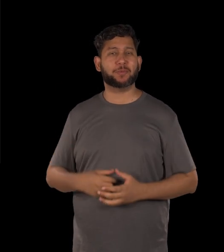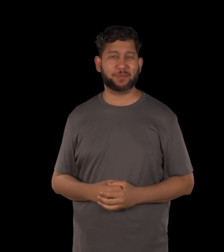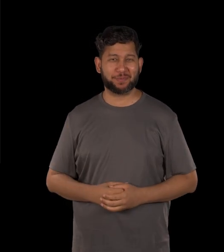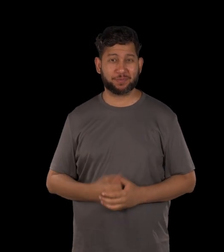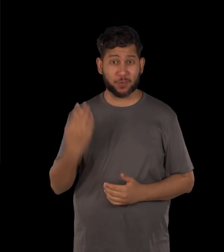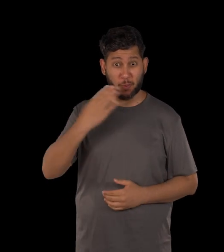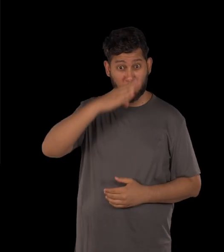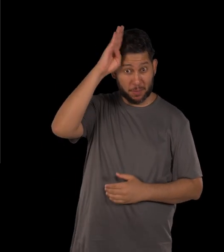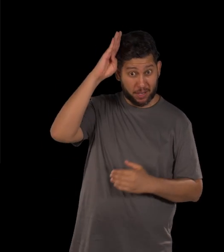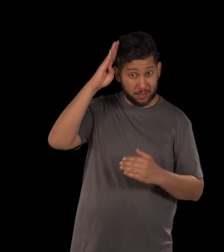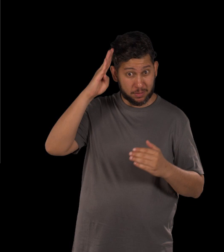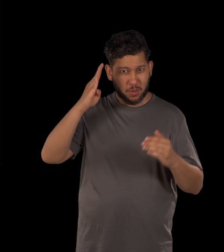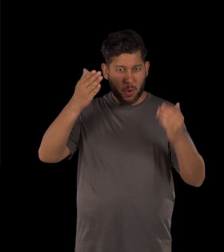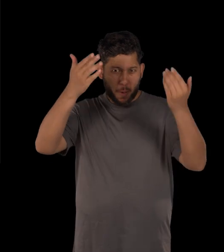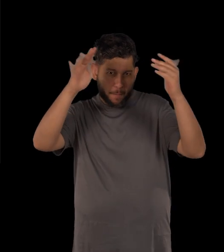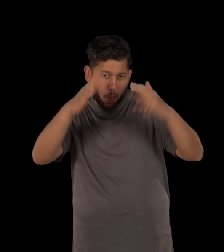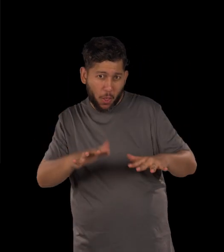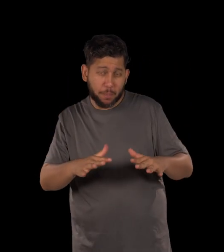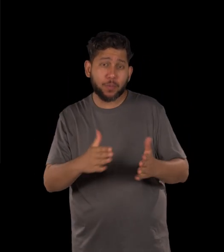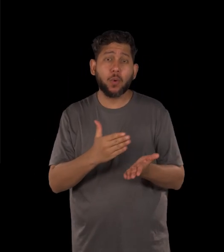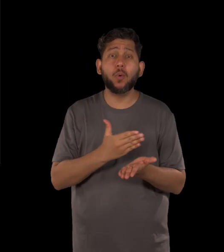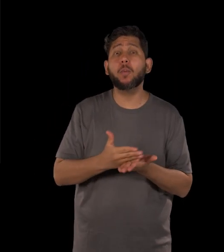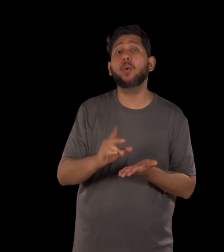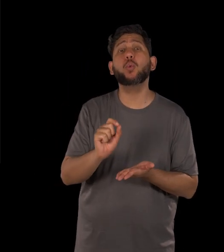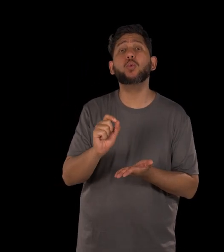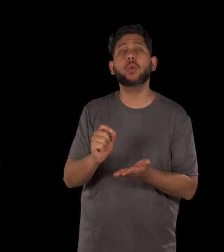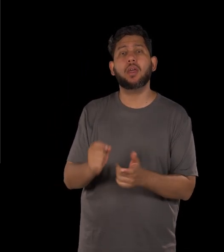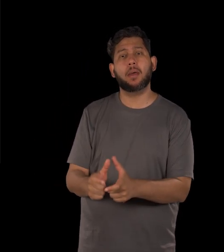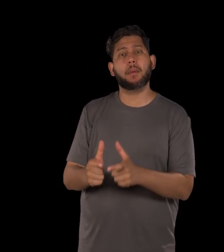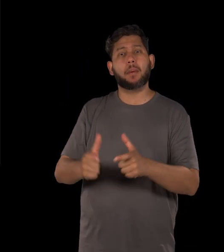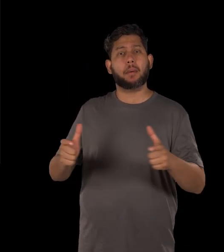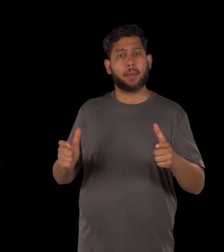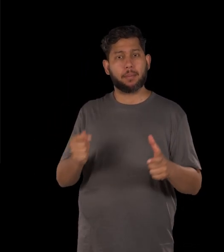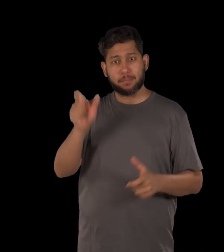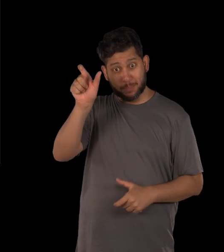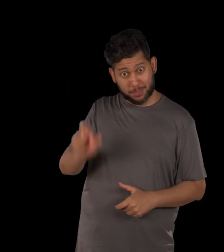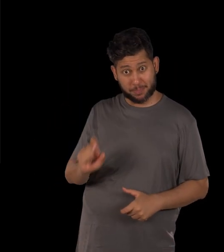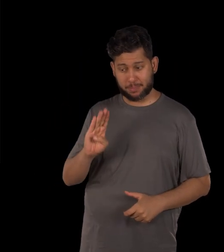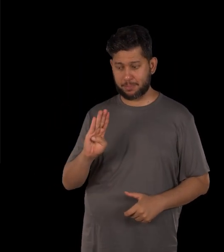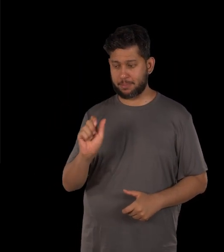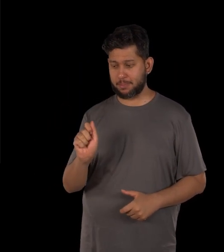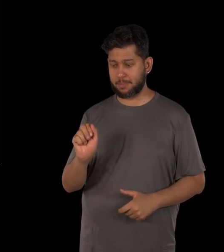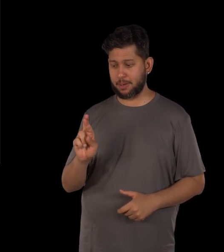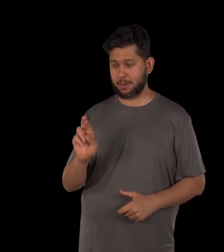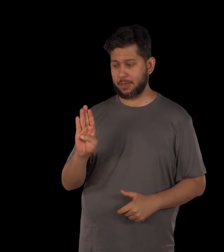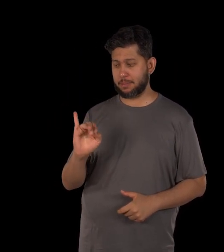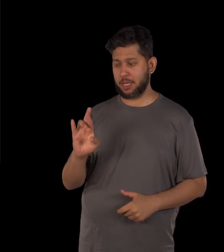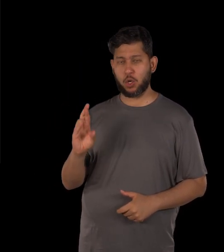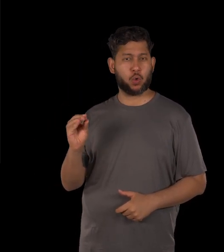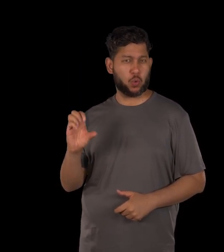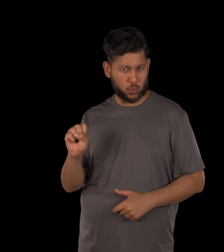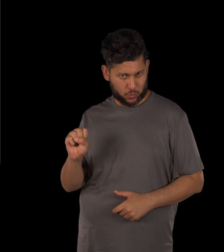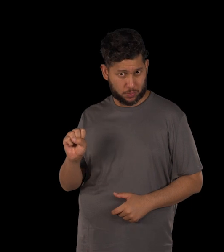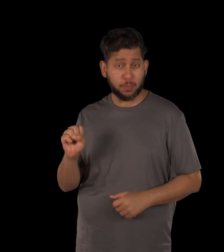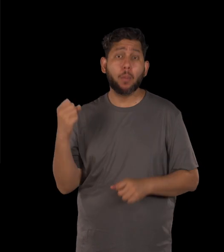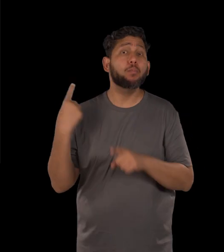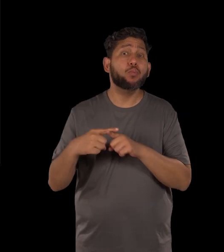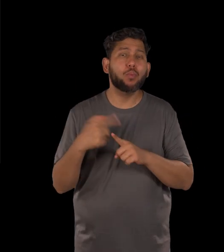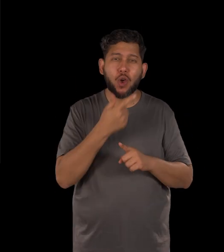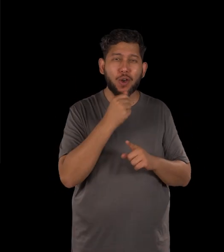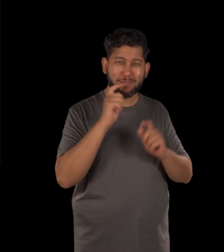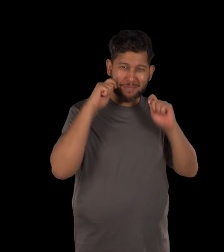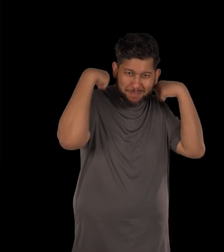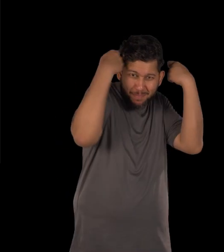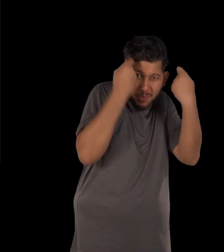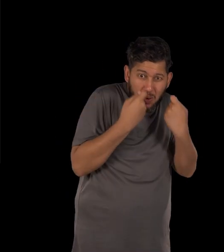A queda do Império Romano promove o surgimento dos barbeiros cirurgiões, que substituem os monges proibidos de ter contato com o